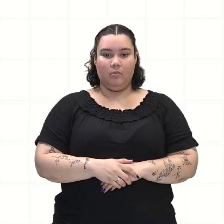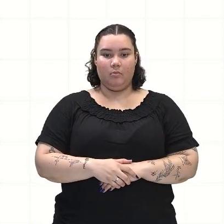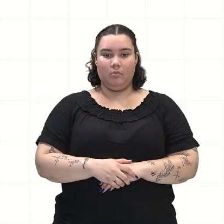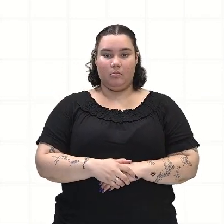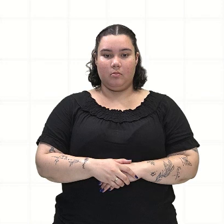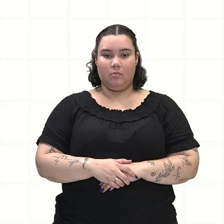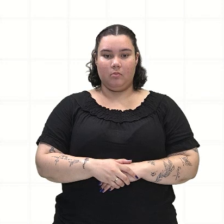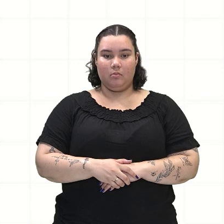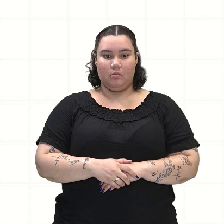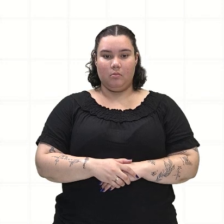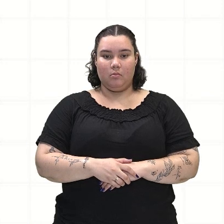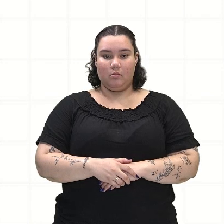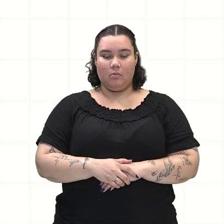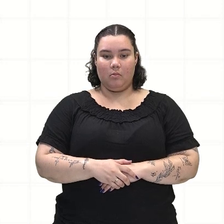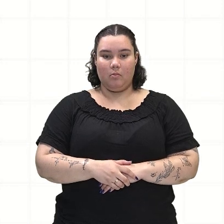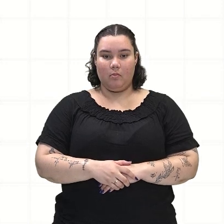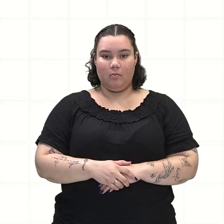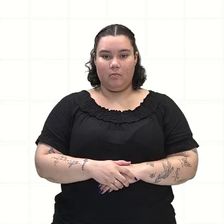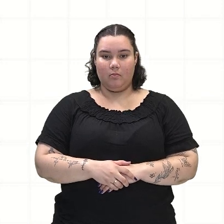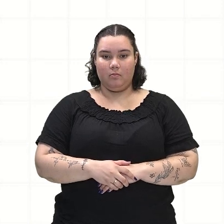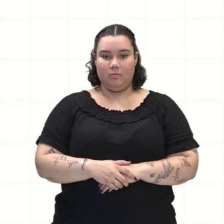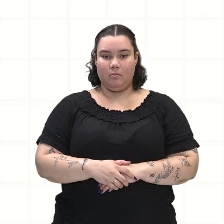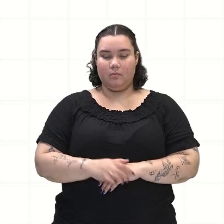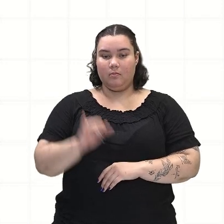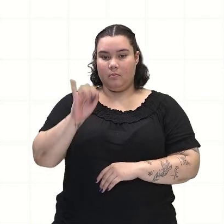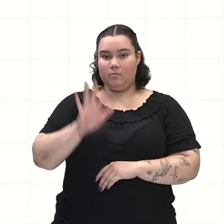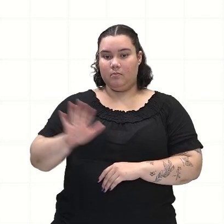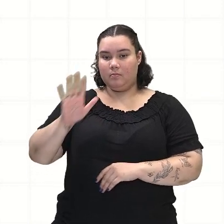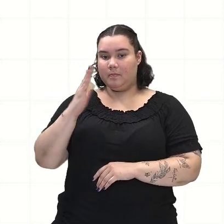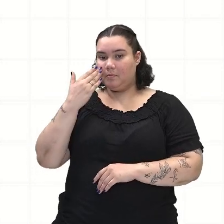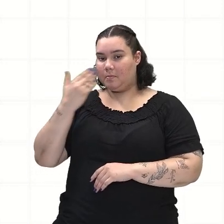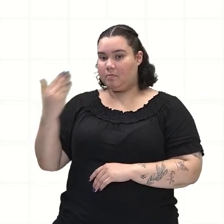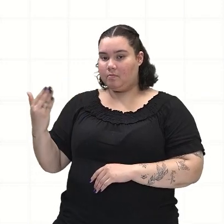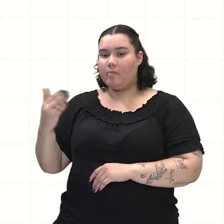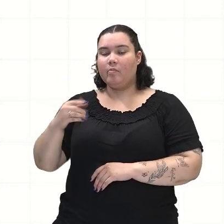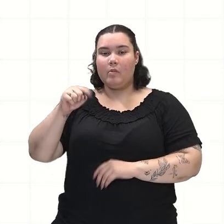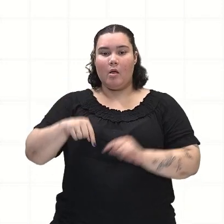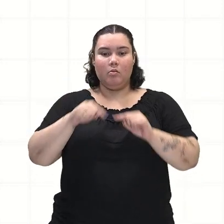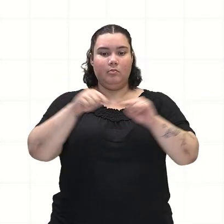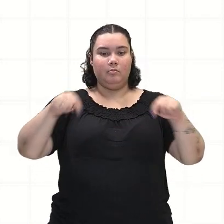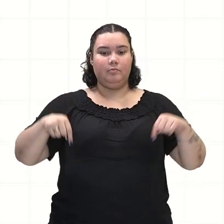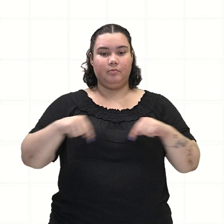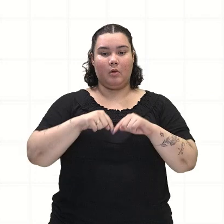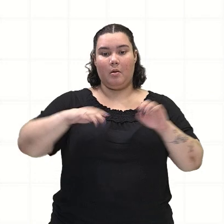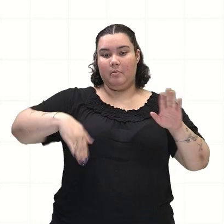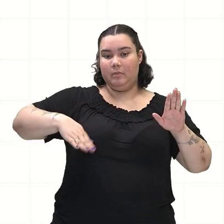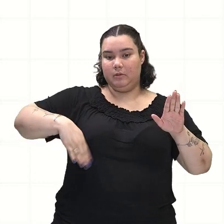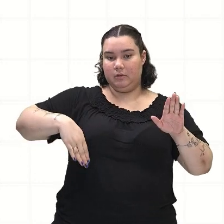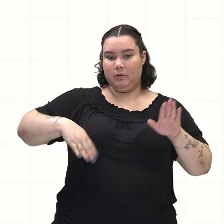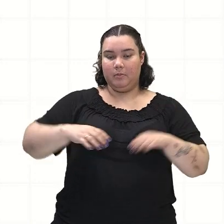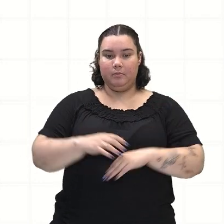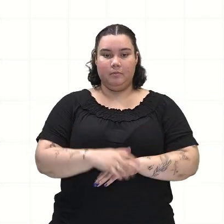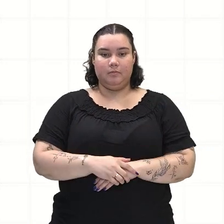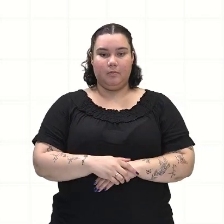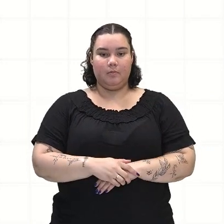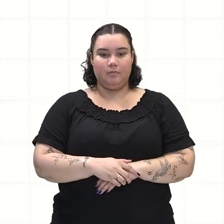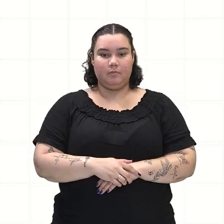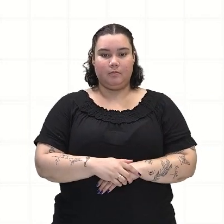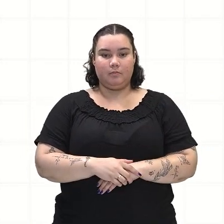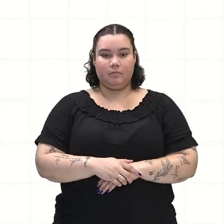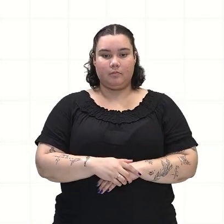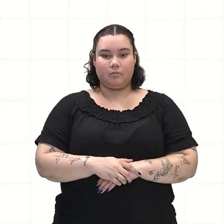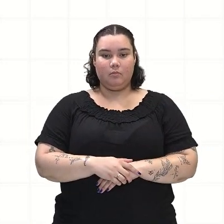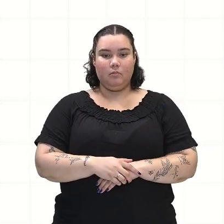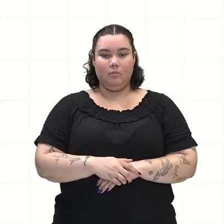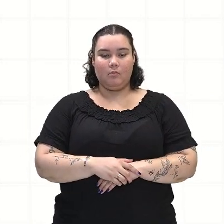então, ela vai ter exatamente mais ou menos essa ideia aqui, dependendo da perspectiva, né? Então, suponho que essa aqui